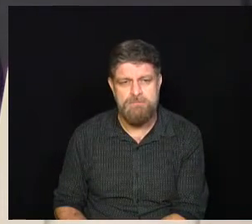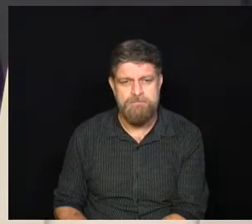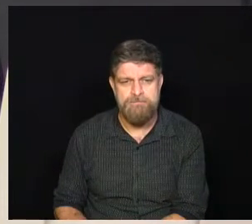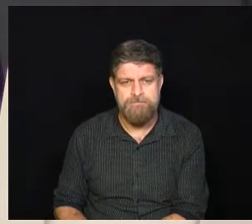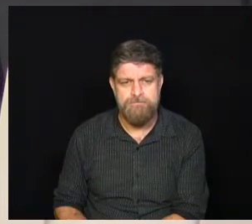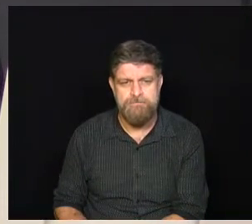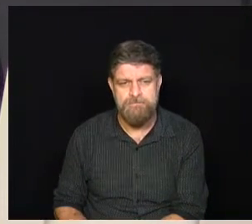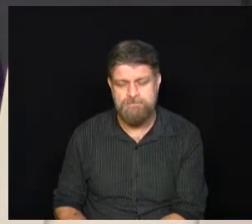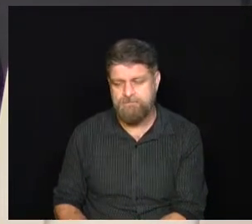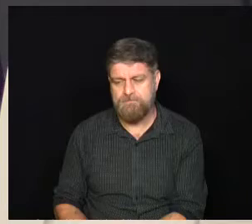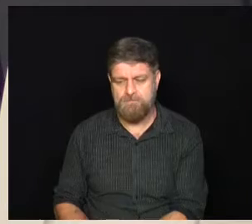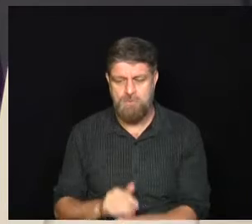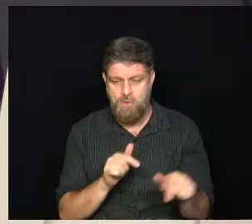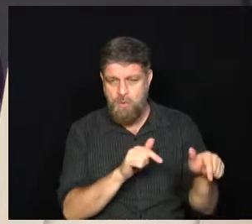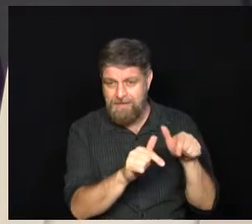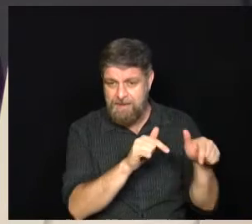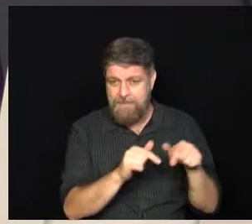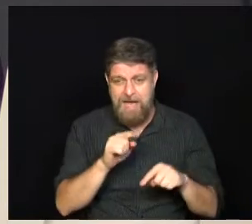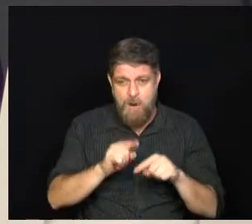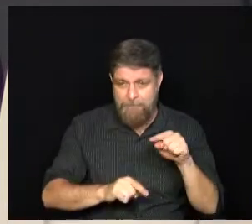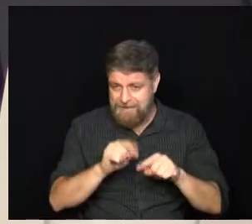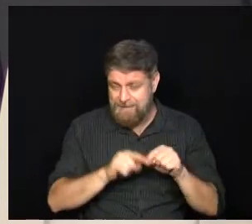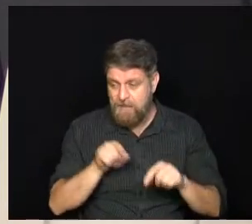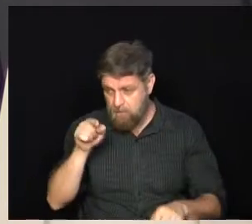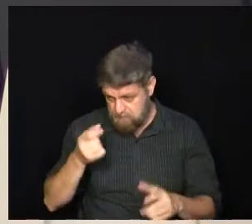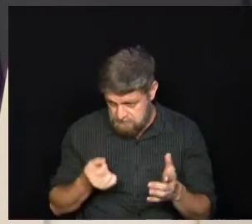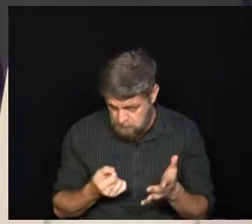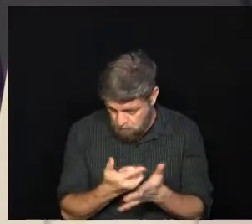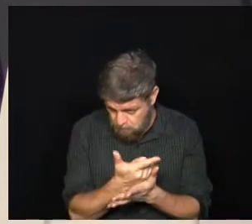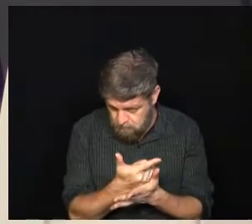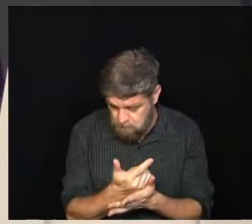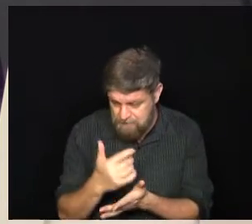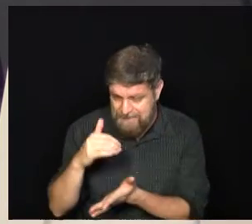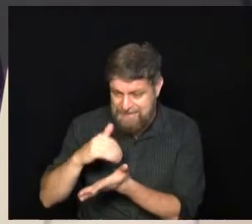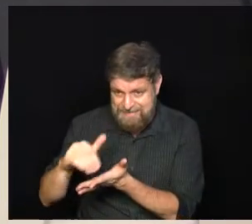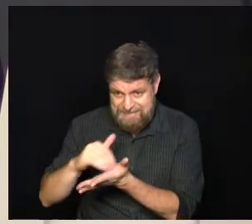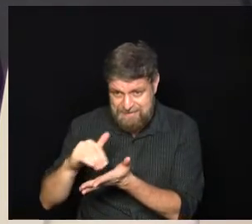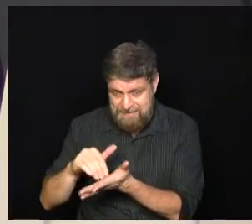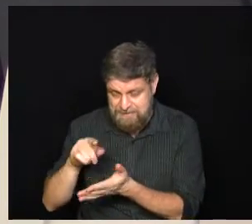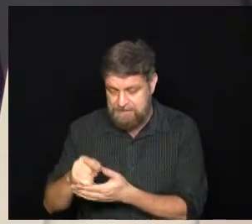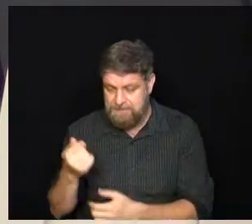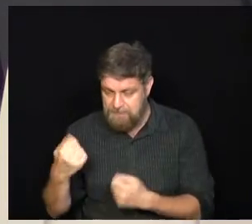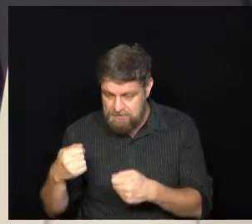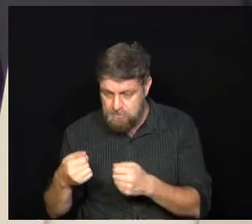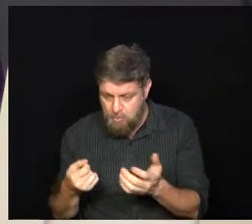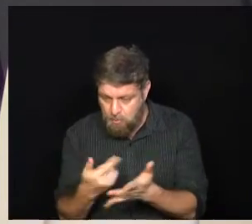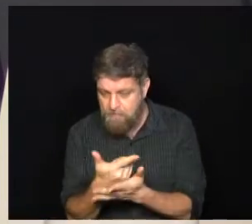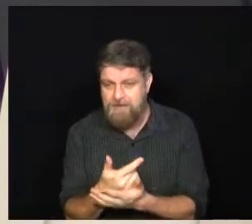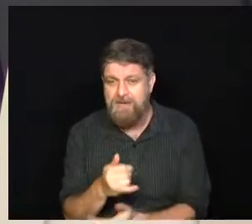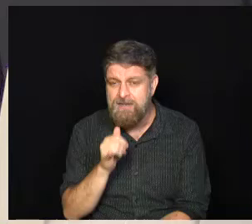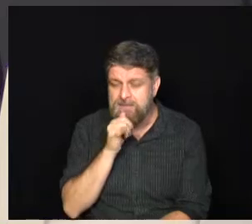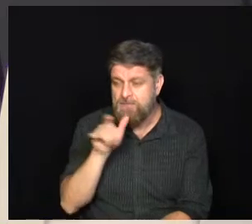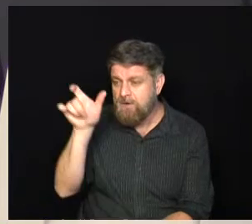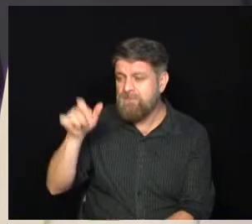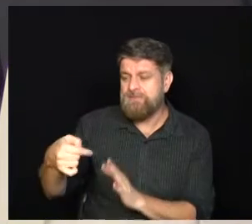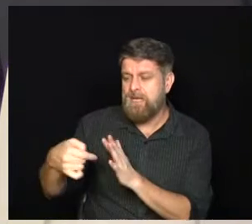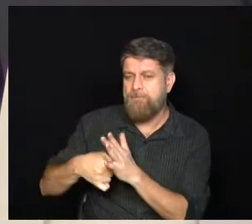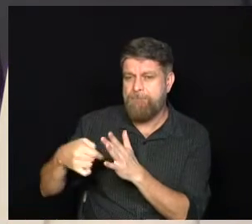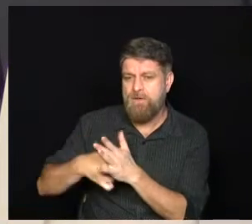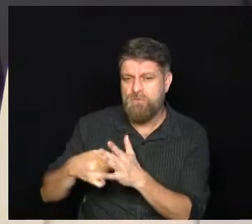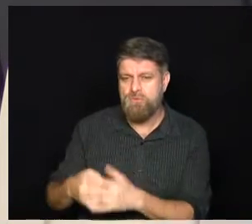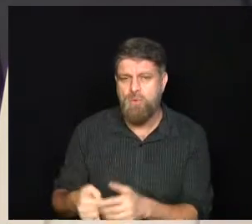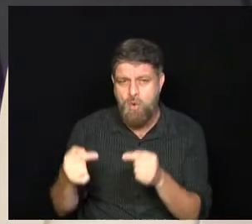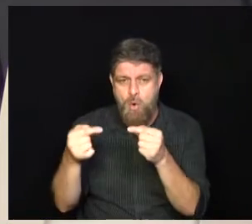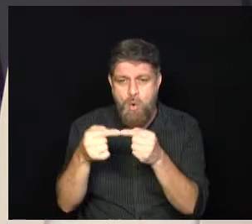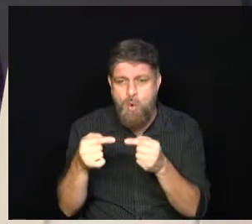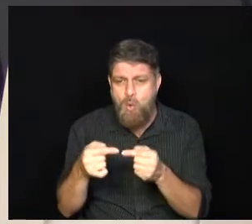uma prestação de serviço ou um material, um insumo para a secretaria, ou mesmo, que nem você perguntou, isso está relacionado